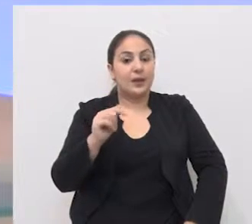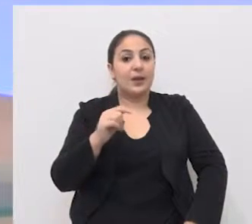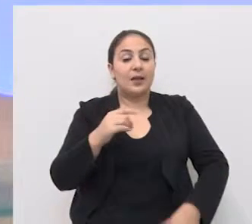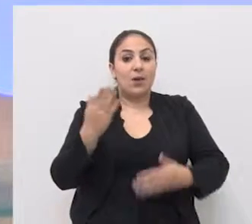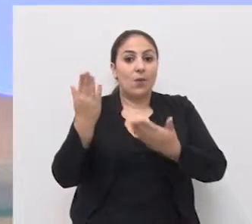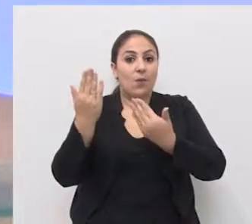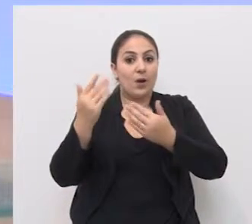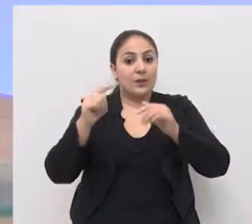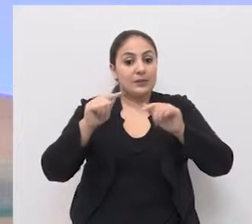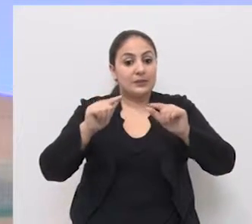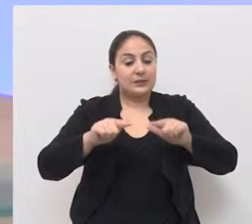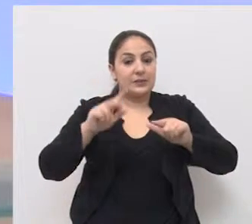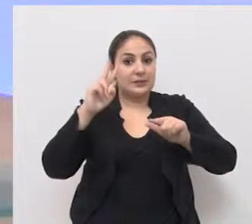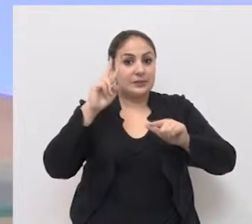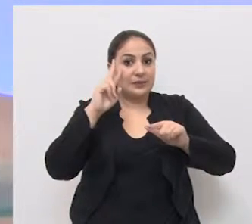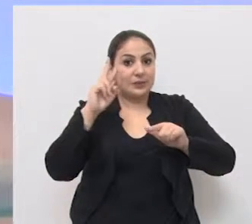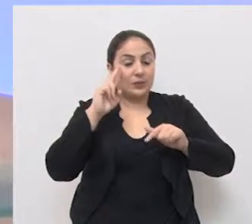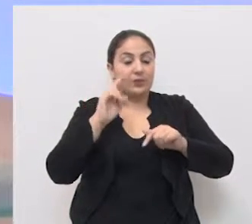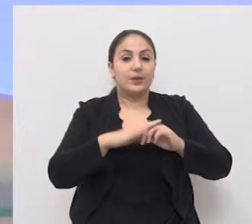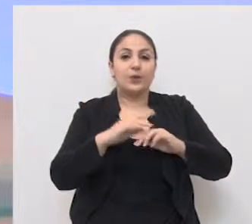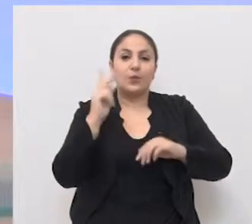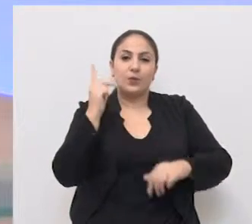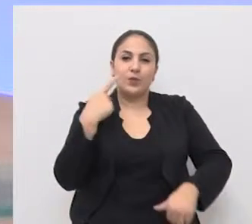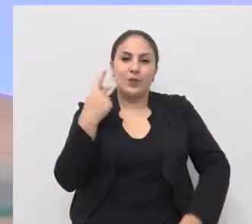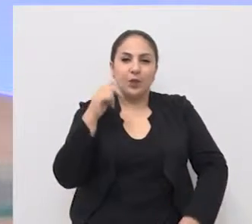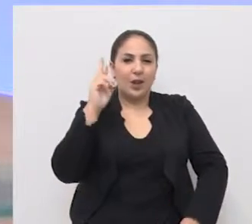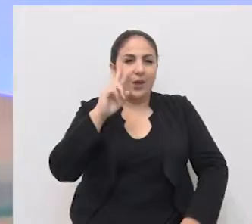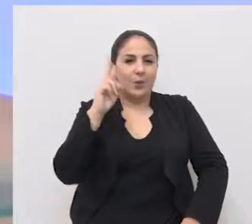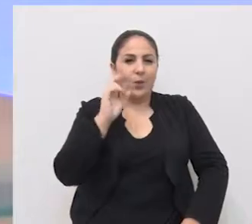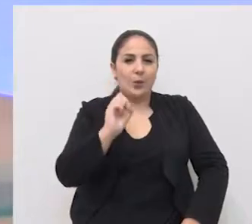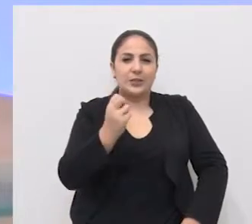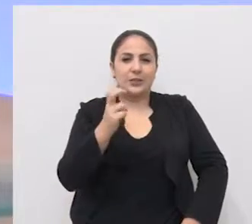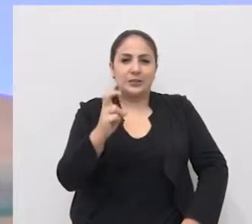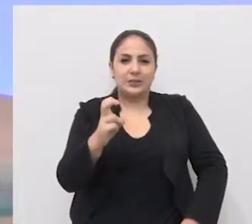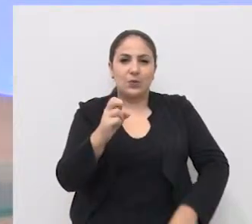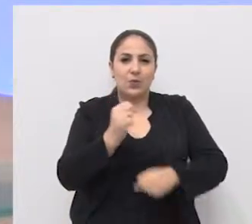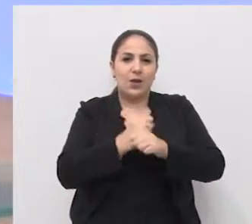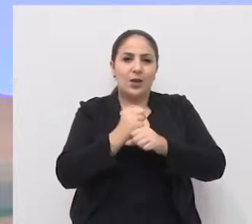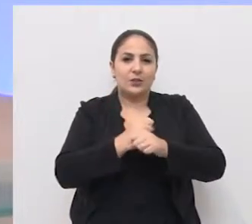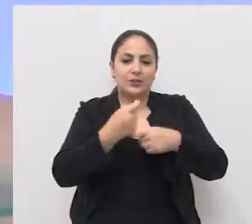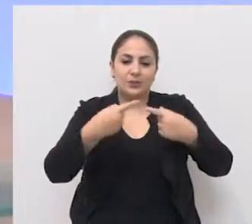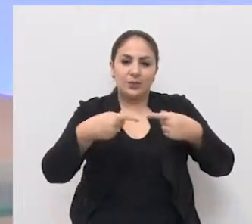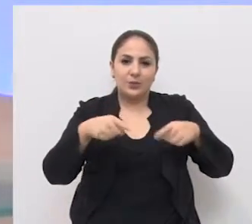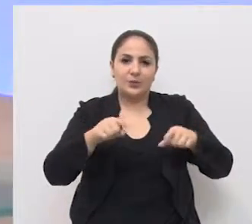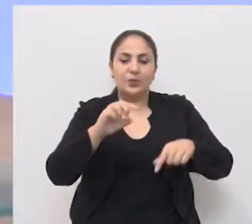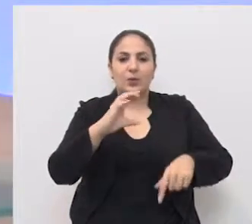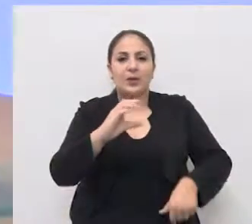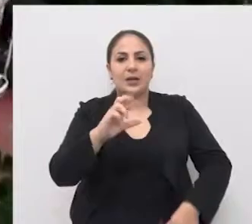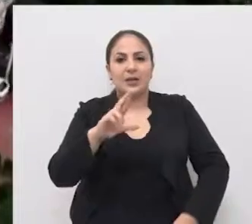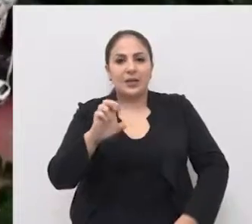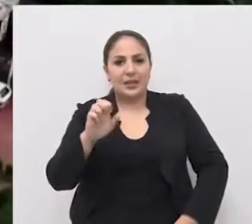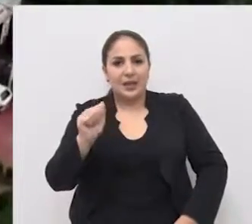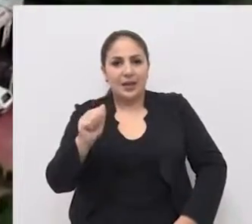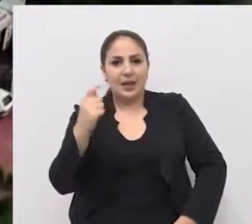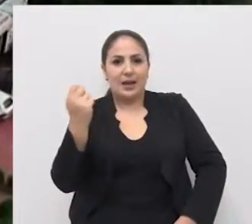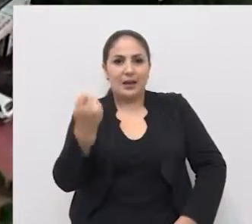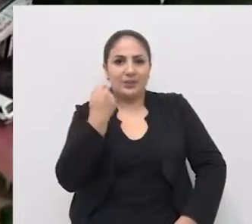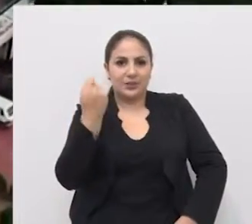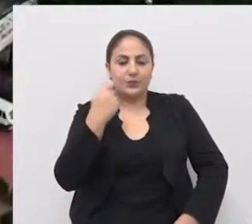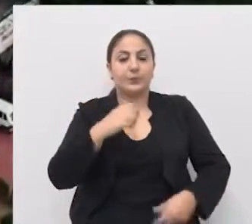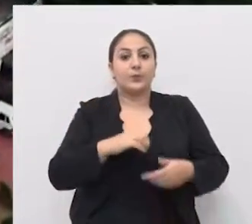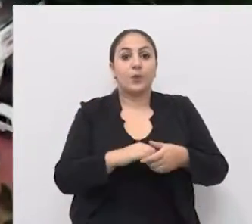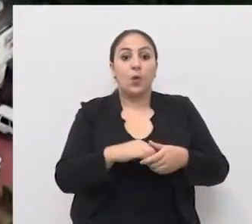de segunda-feira, o parlamentar lembrou os 85 anos de fundação do CREA-RS. O